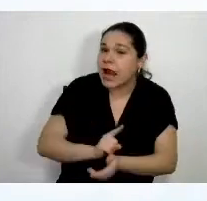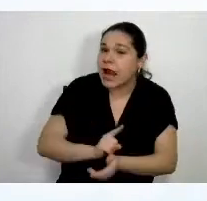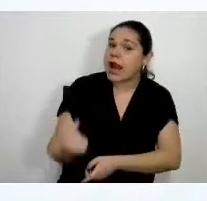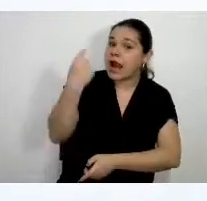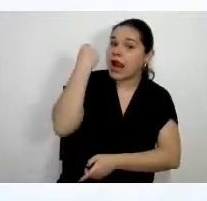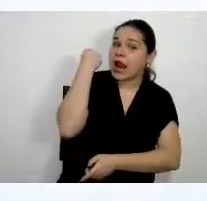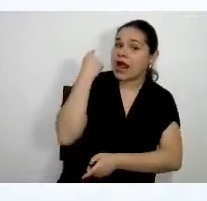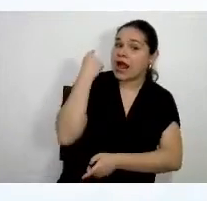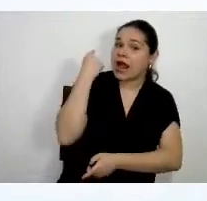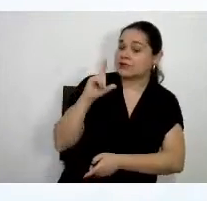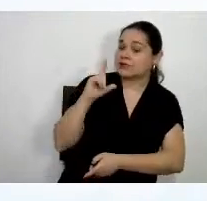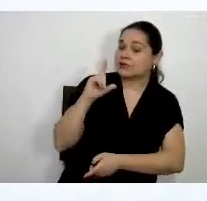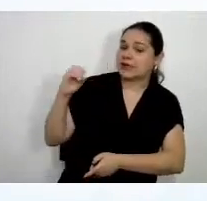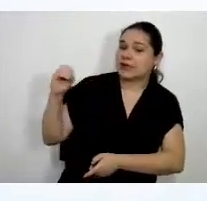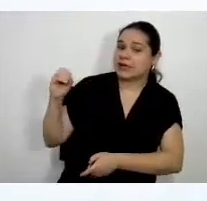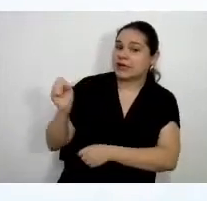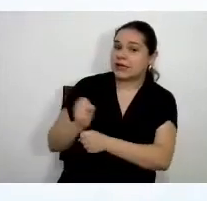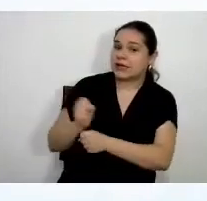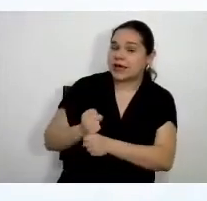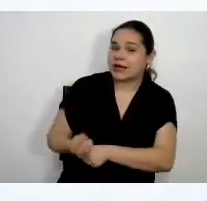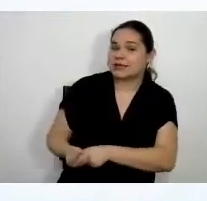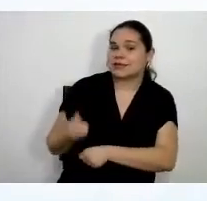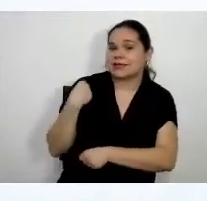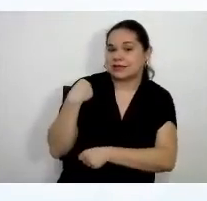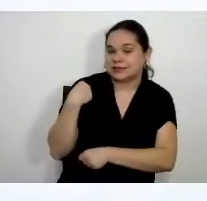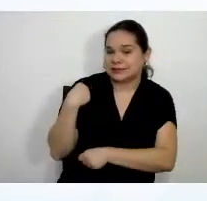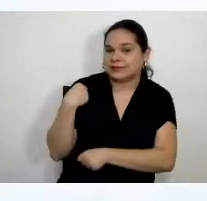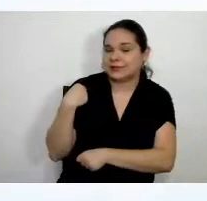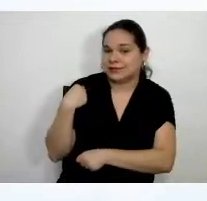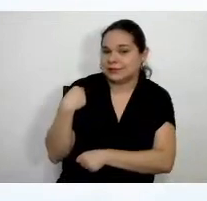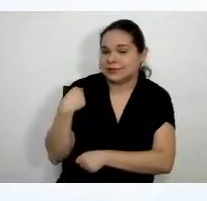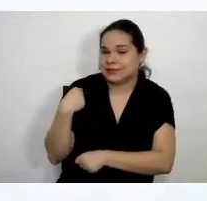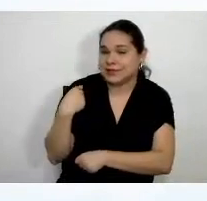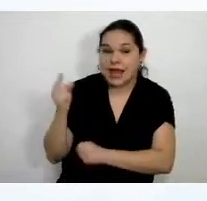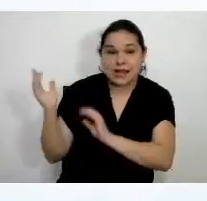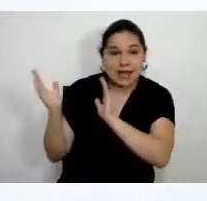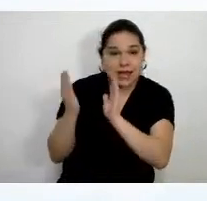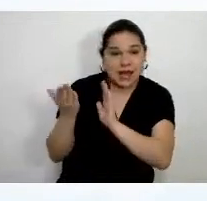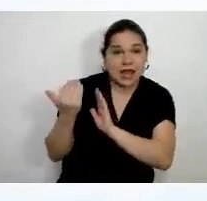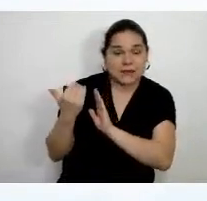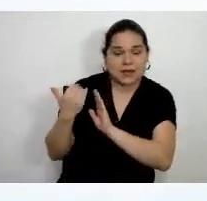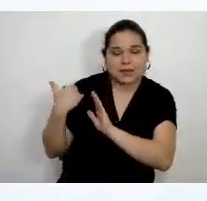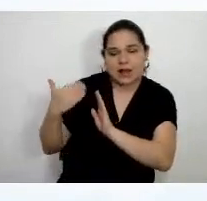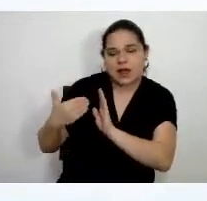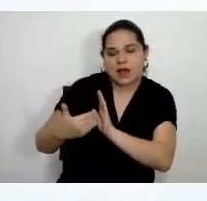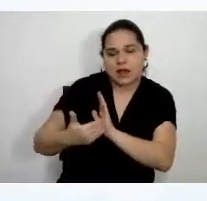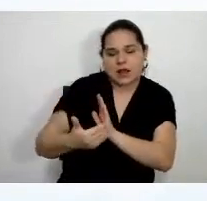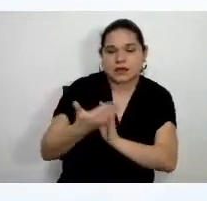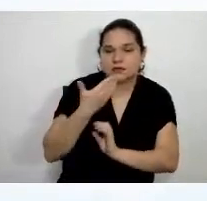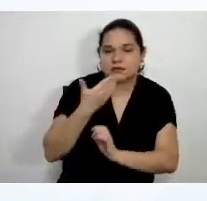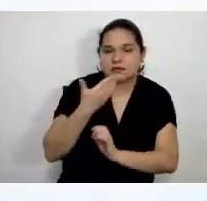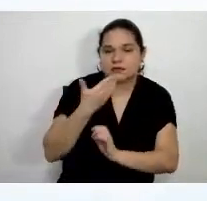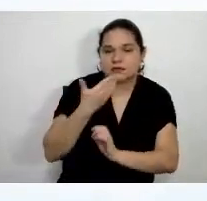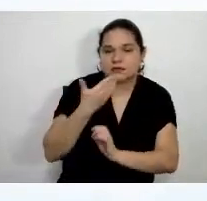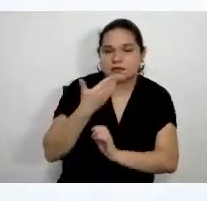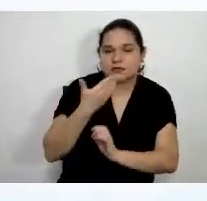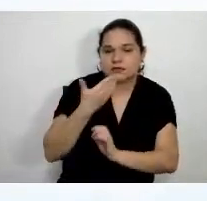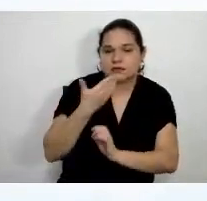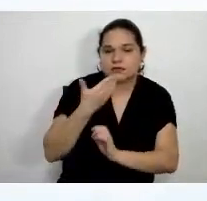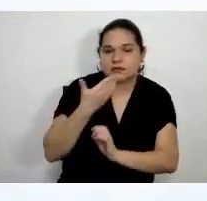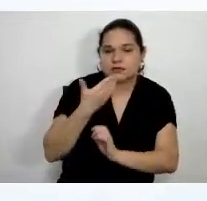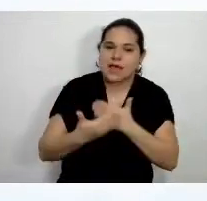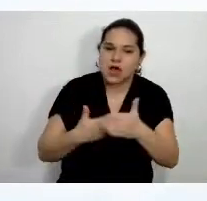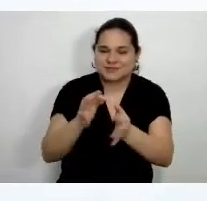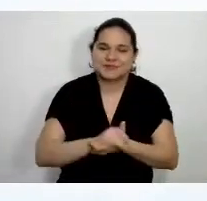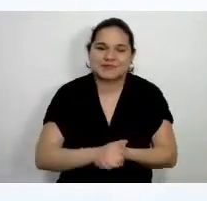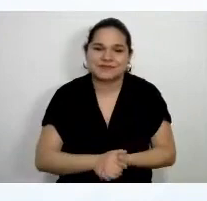atrás. E de lá para cá, ele é daquela época. E de lá para cá, ele vem só... Ele nunca deixou de existir. Todo